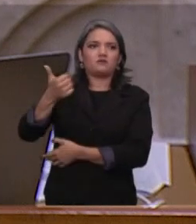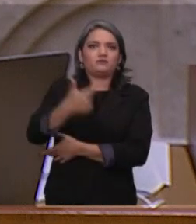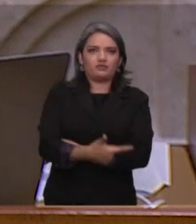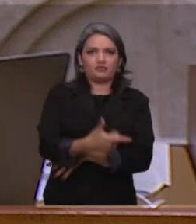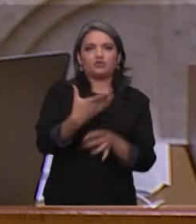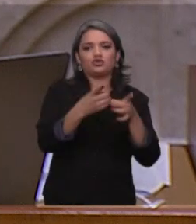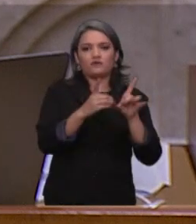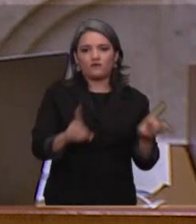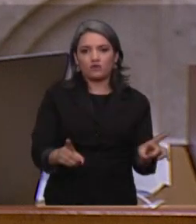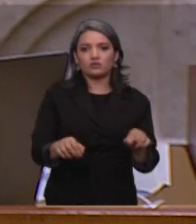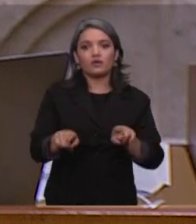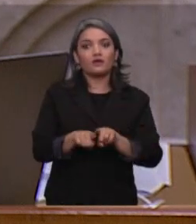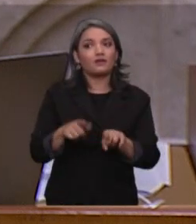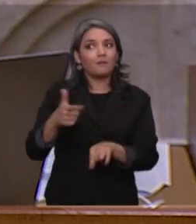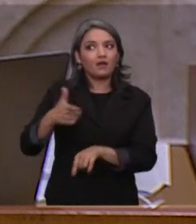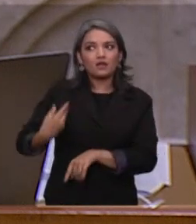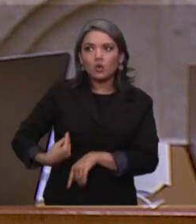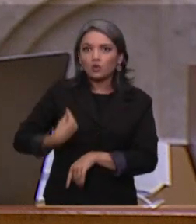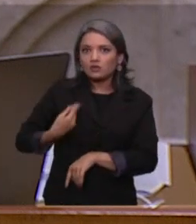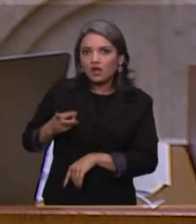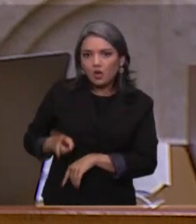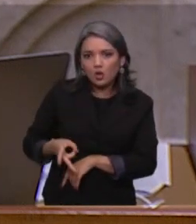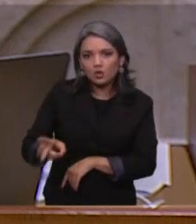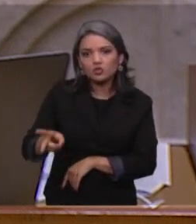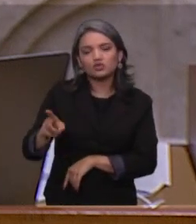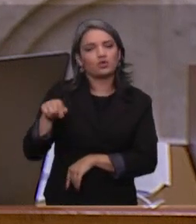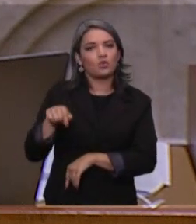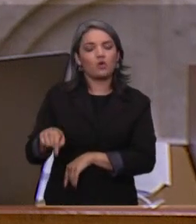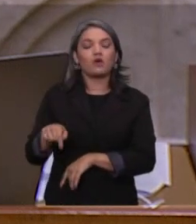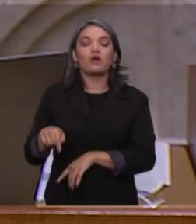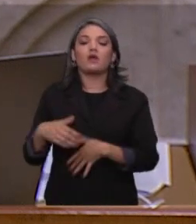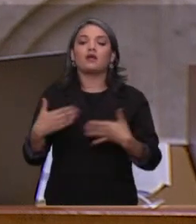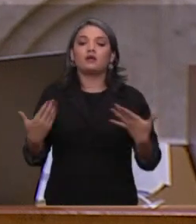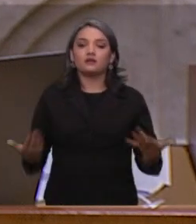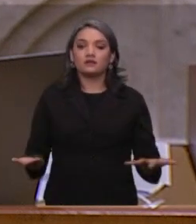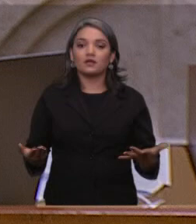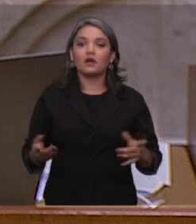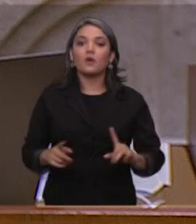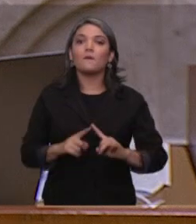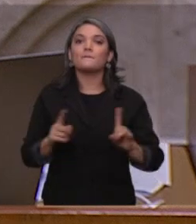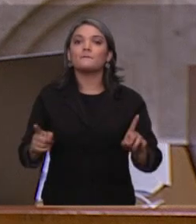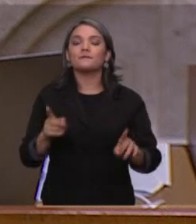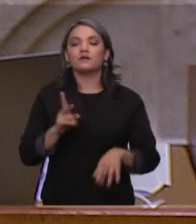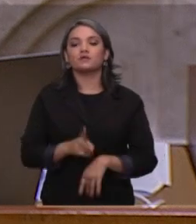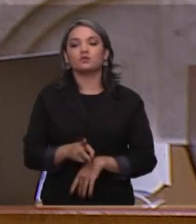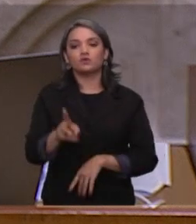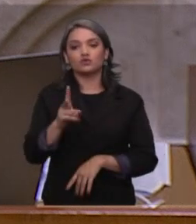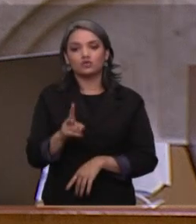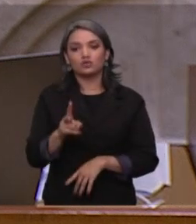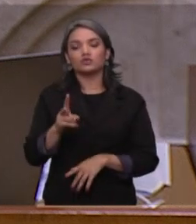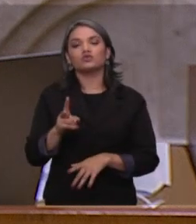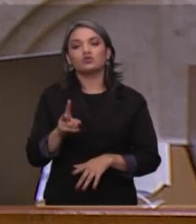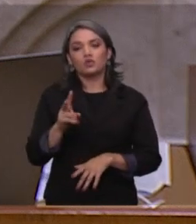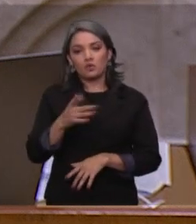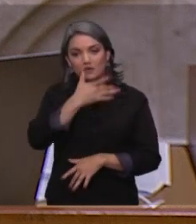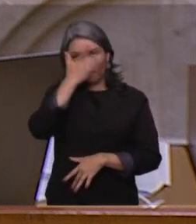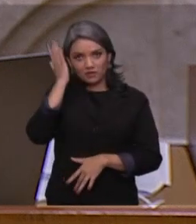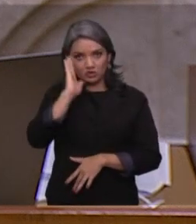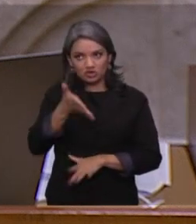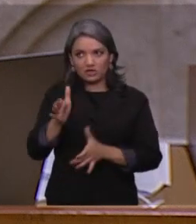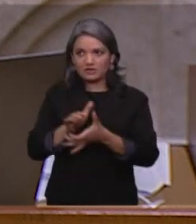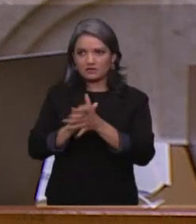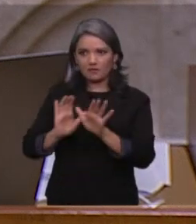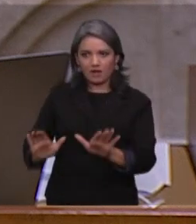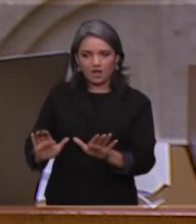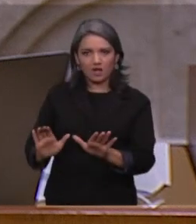autônoma no ordenamento jurídico. Sem prejuízo, preserva-se o estado civil das pessoas que já estão